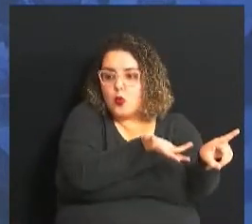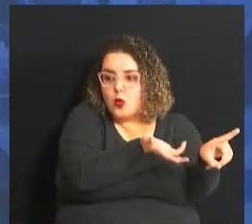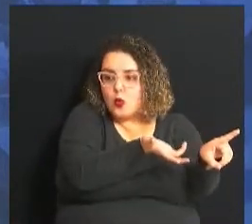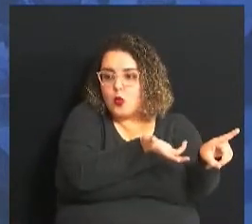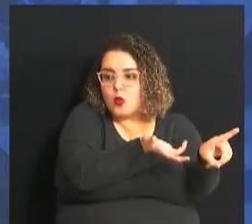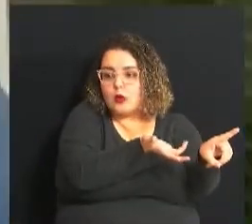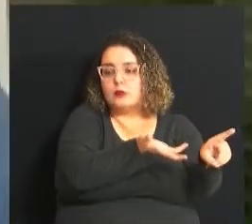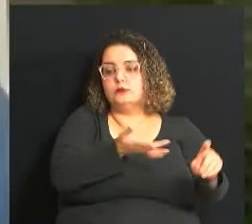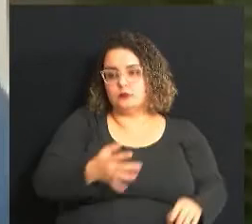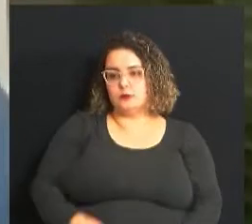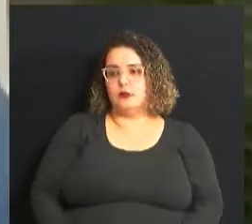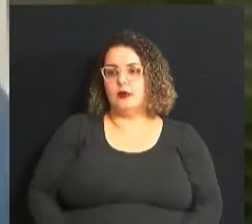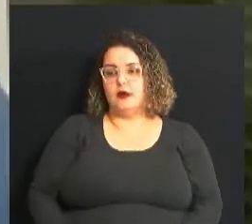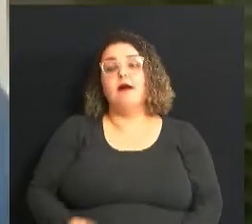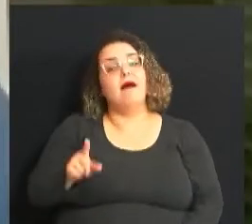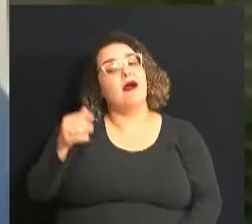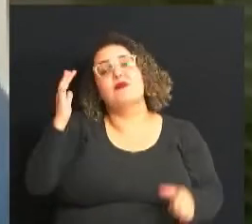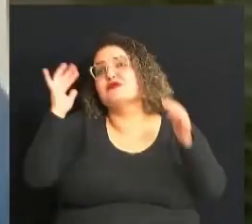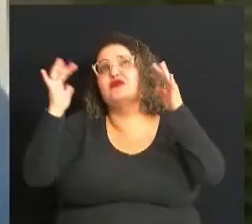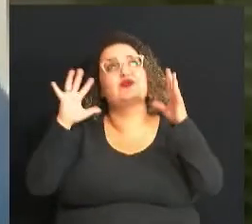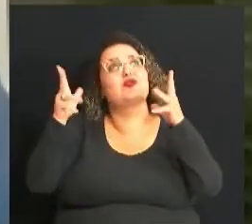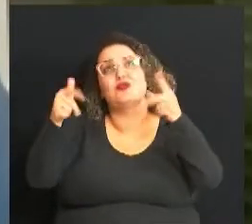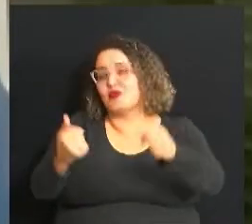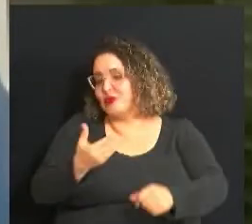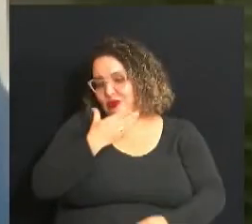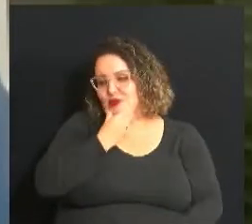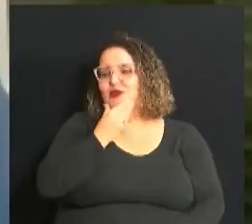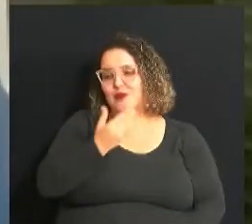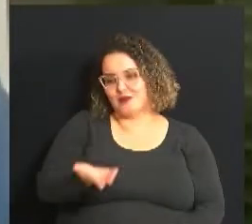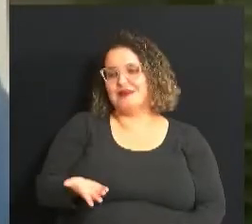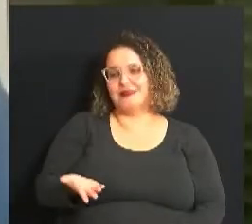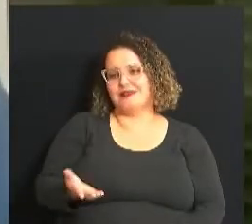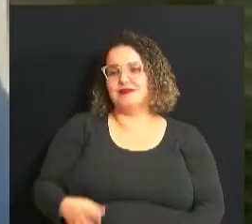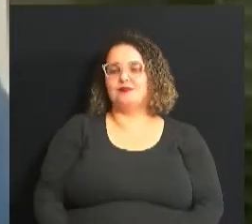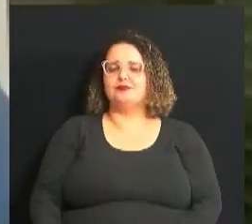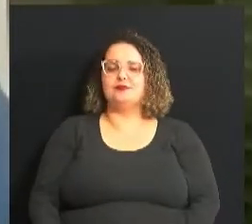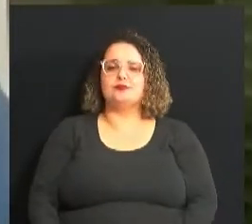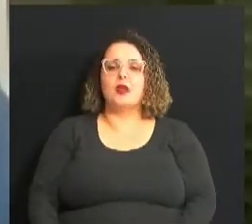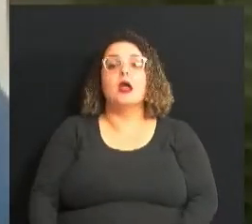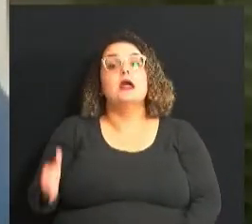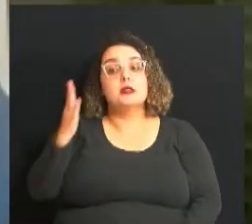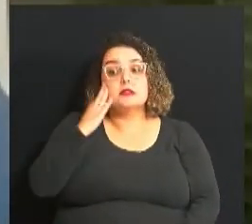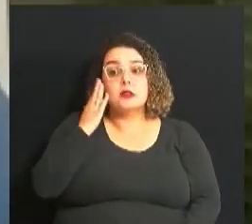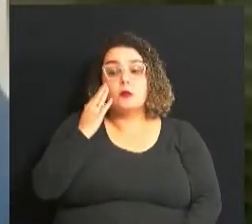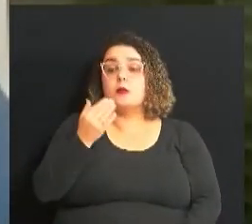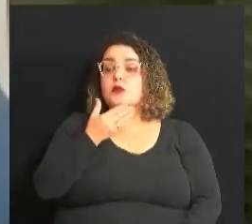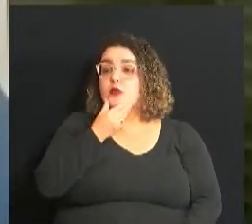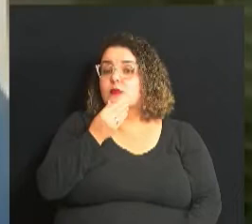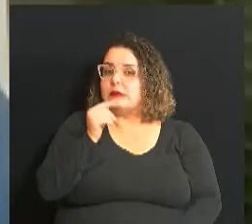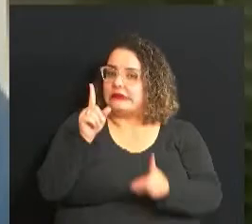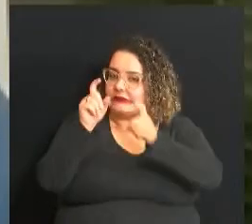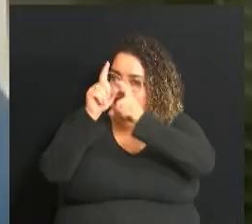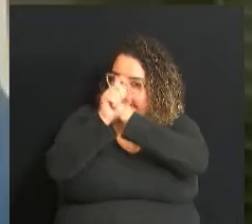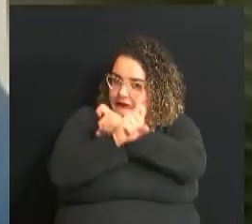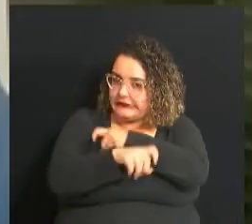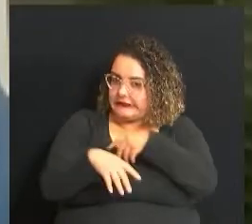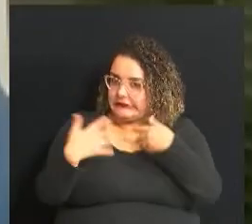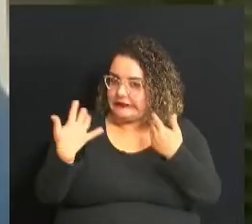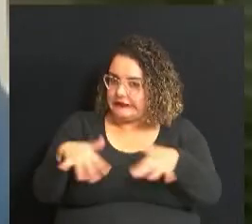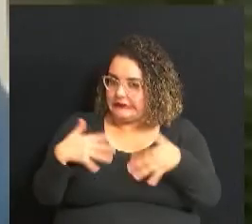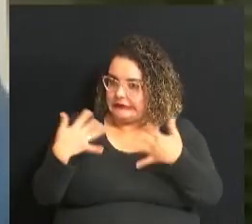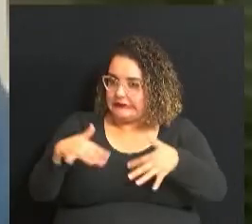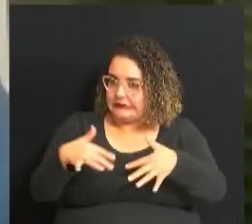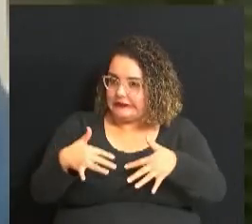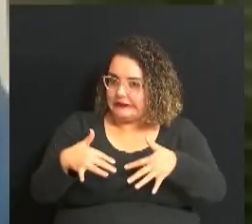Esse é o sonho de todos os homens, né? A gente sabe que o homem ele tem uma dificuldade muito grande de se submeter